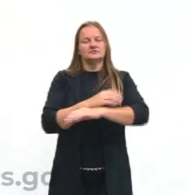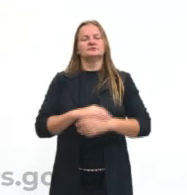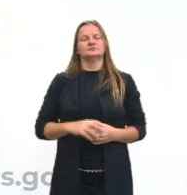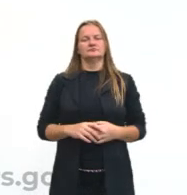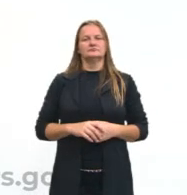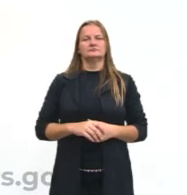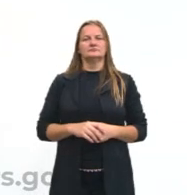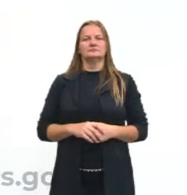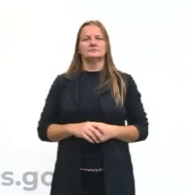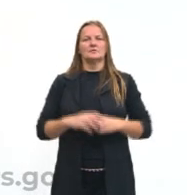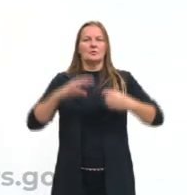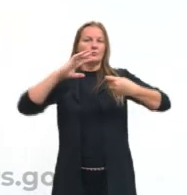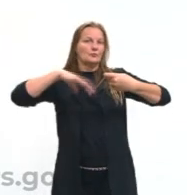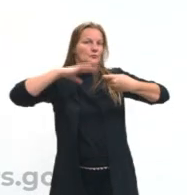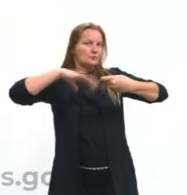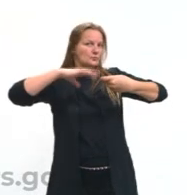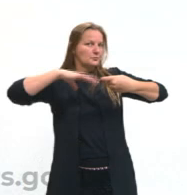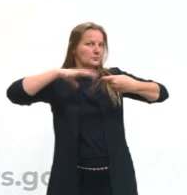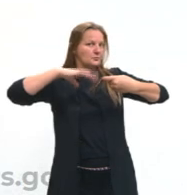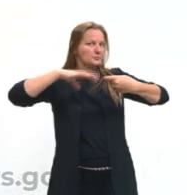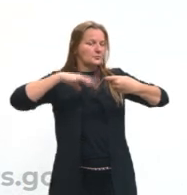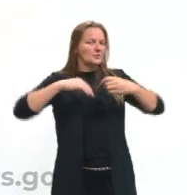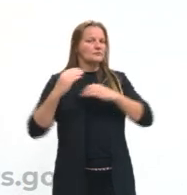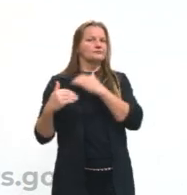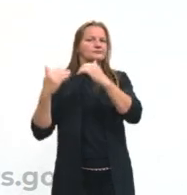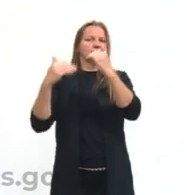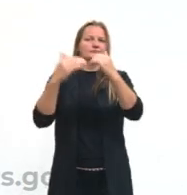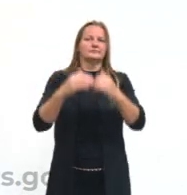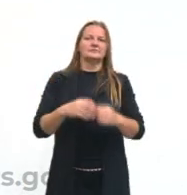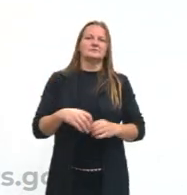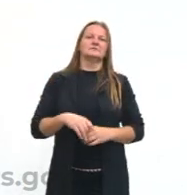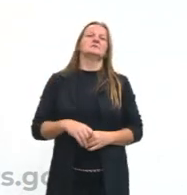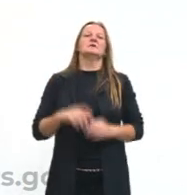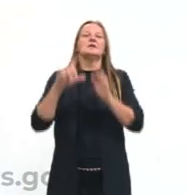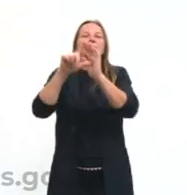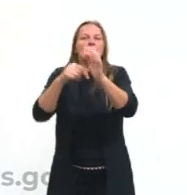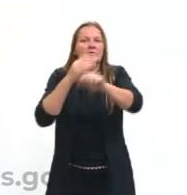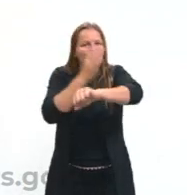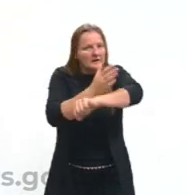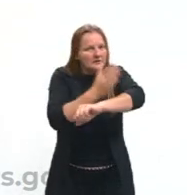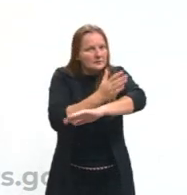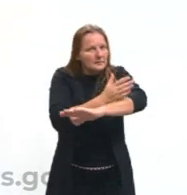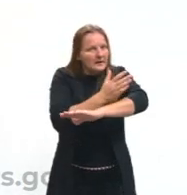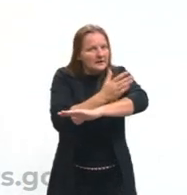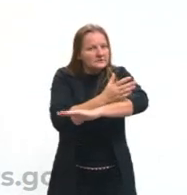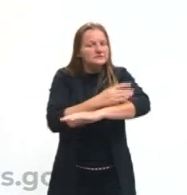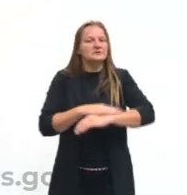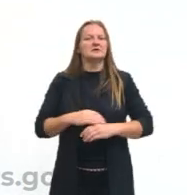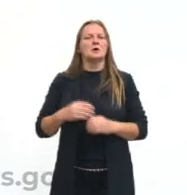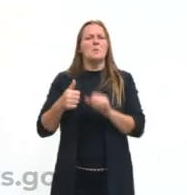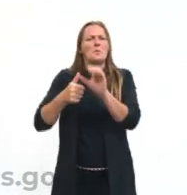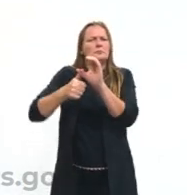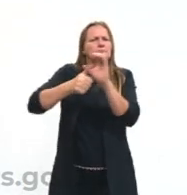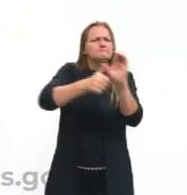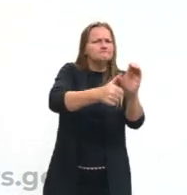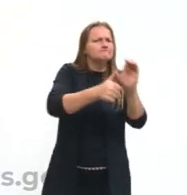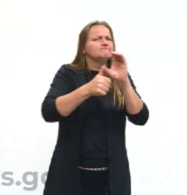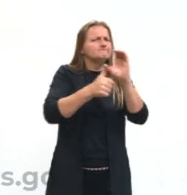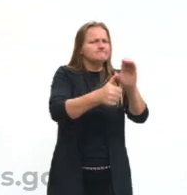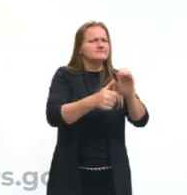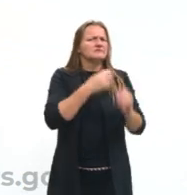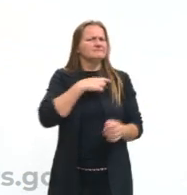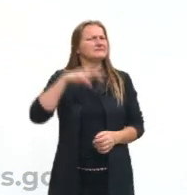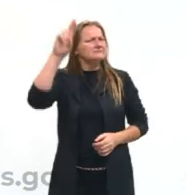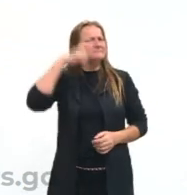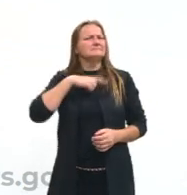ao mítico e a início do processo racional aí depois vem Idade Média ligado muito o cristianismo e as questões